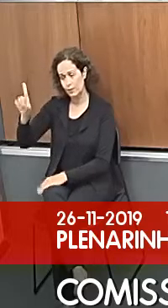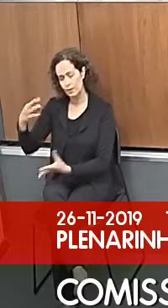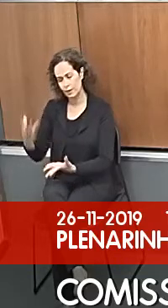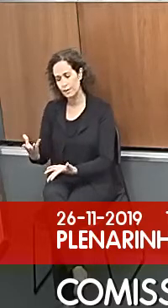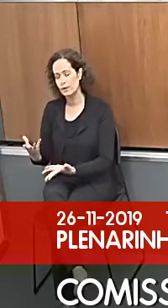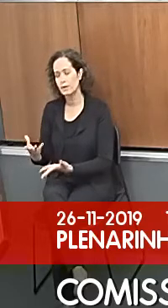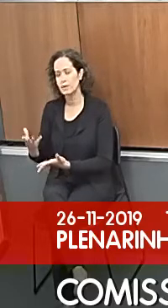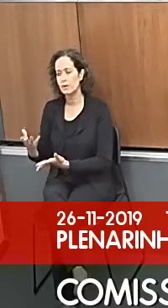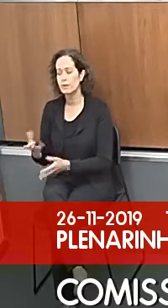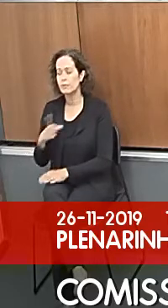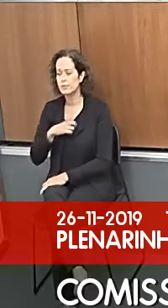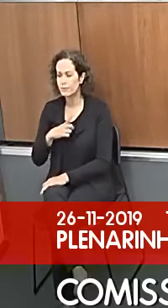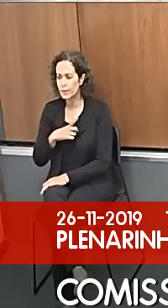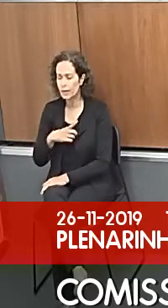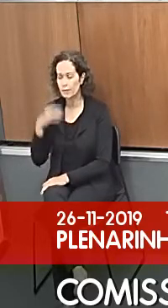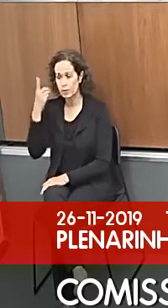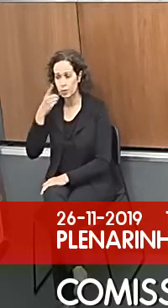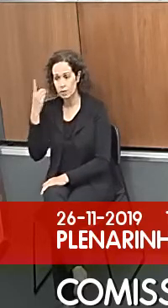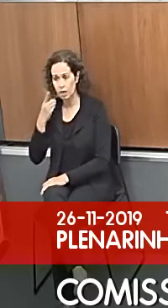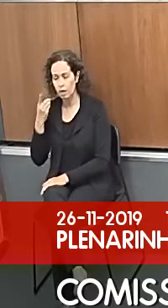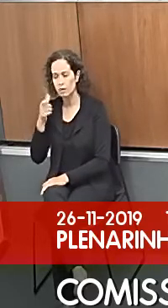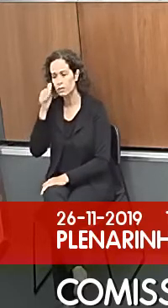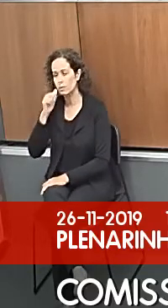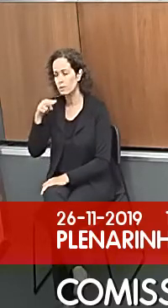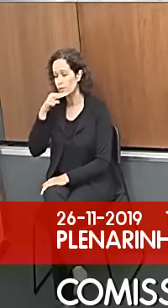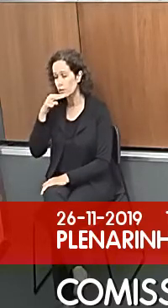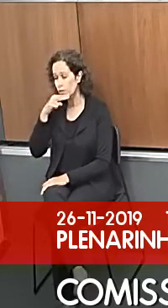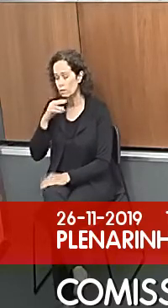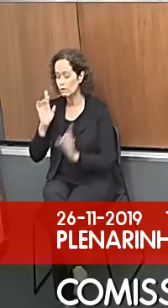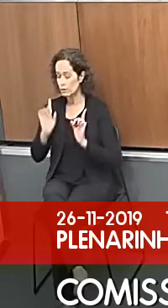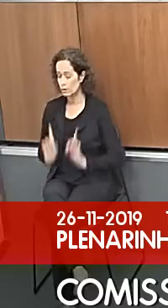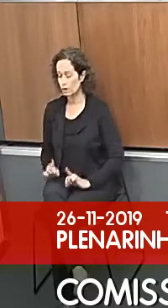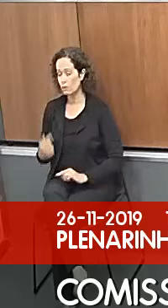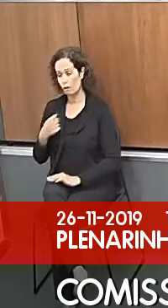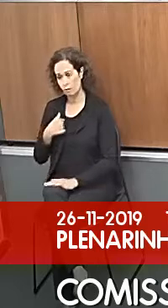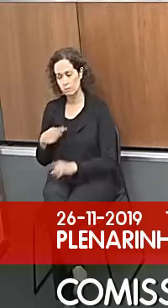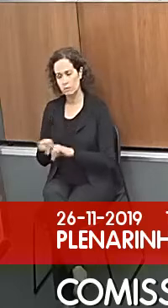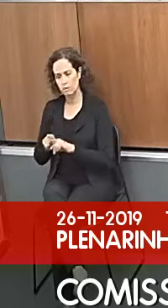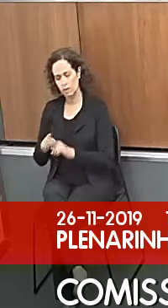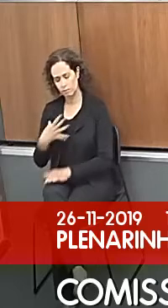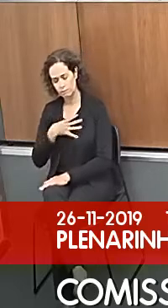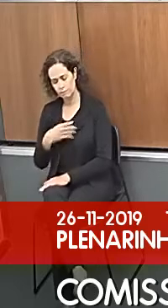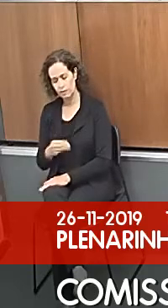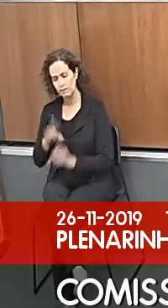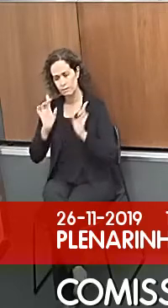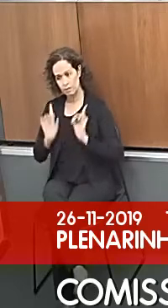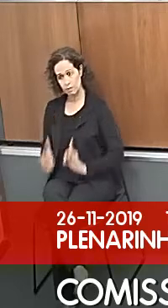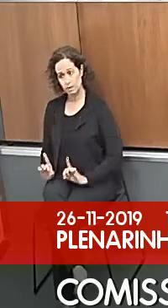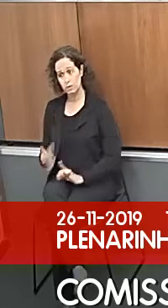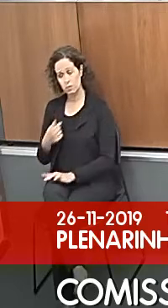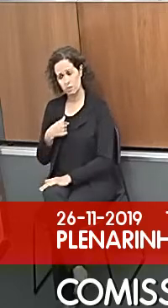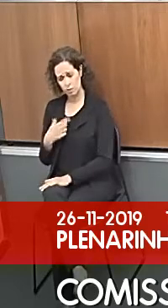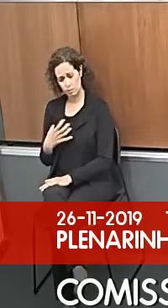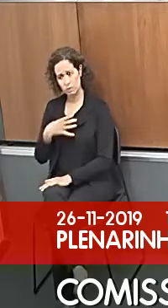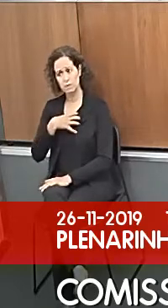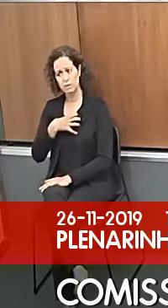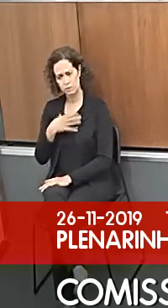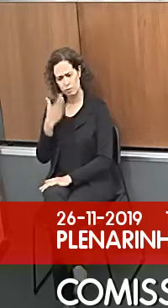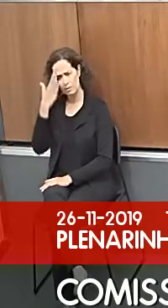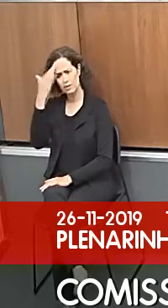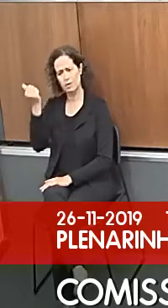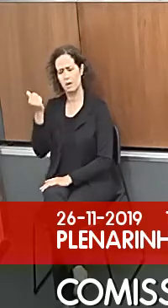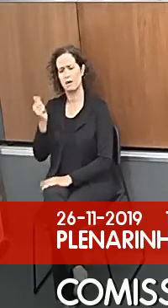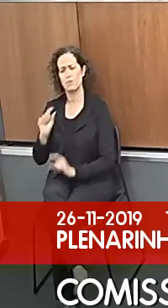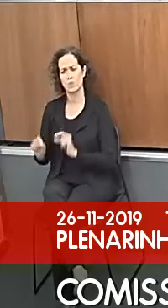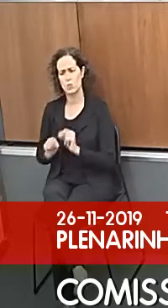deputado que tem uma neta deficiente, assim como eu também tenho um filho deficiente. Então, eu sinto na minha pele o que